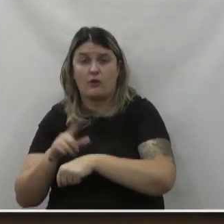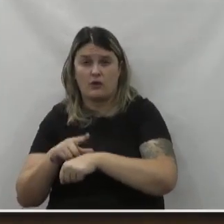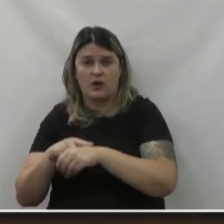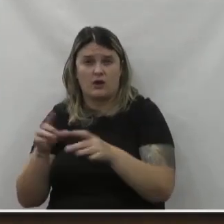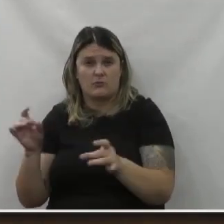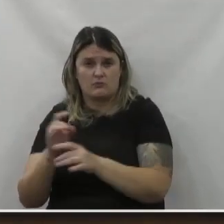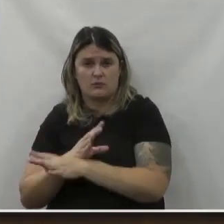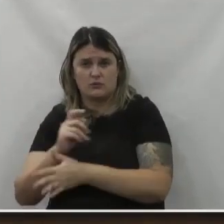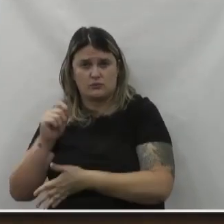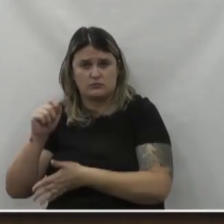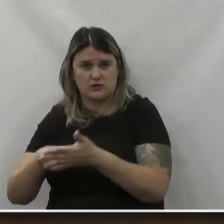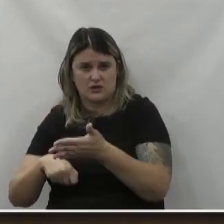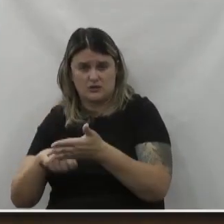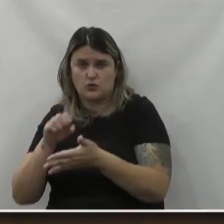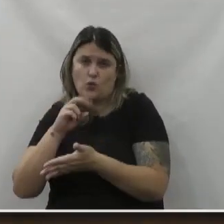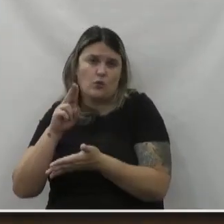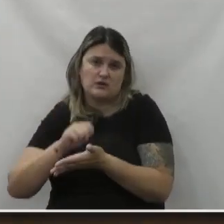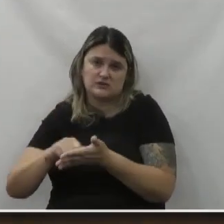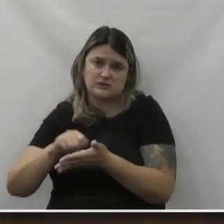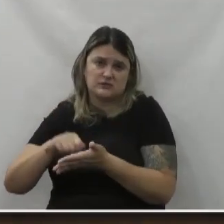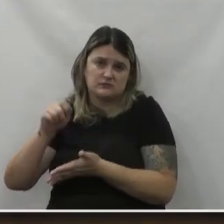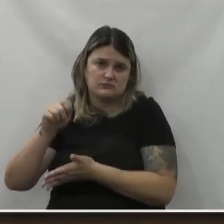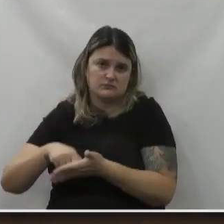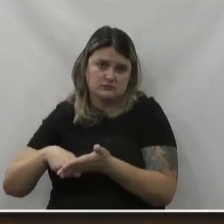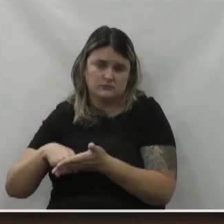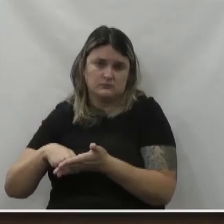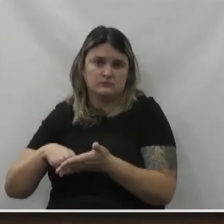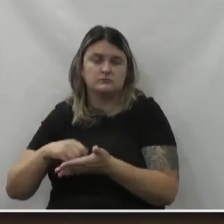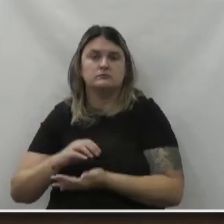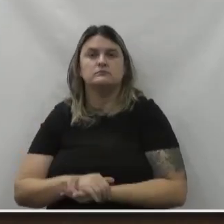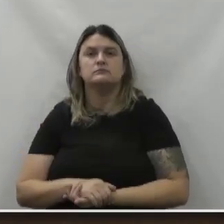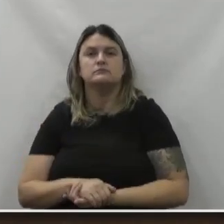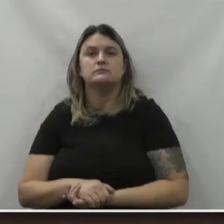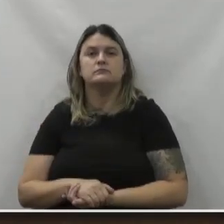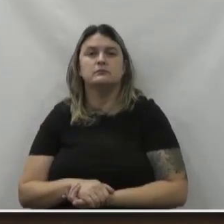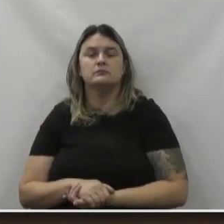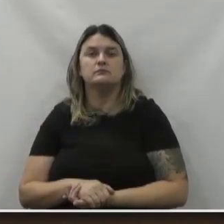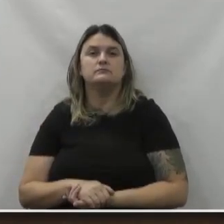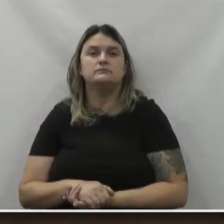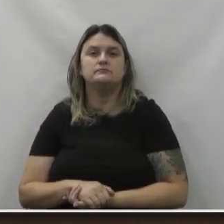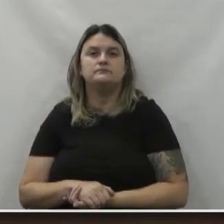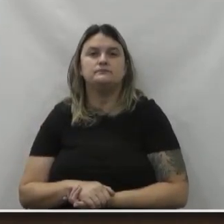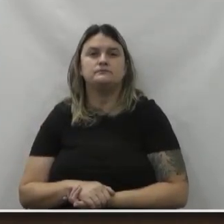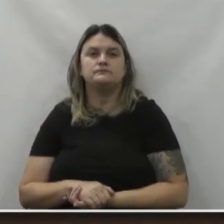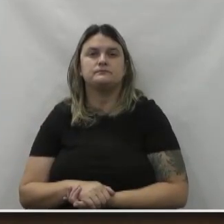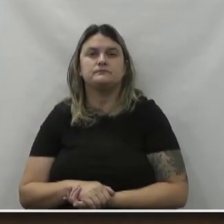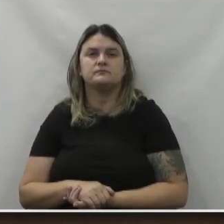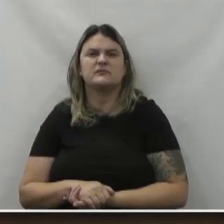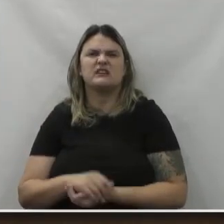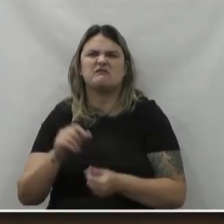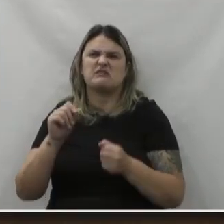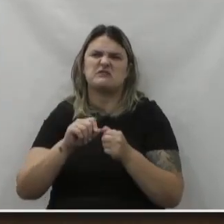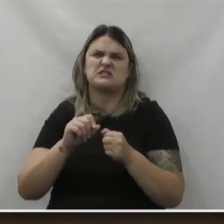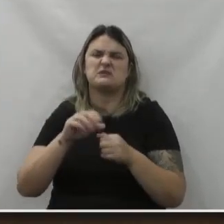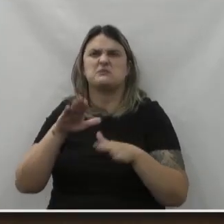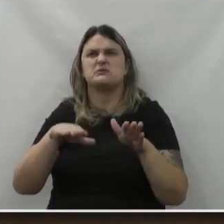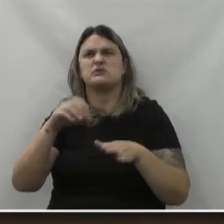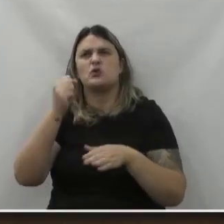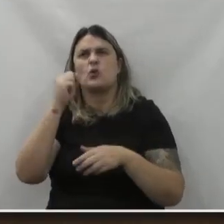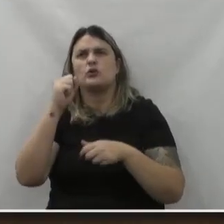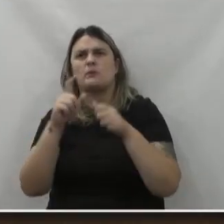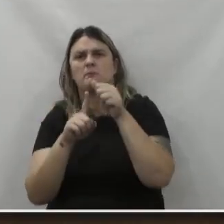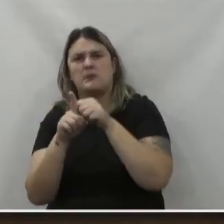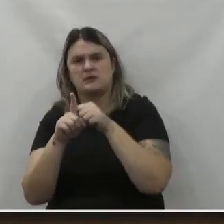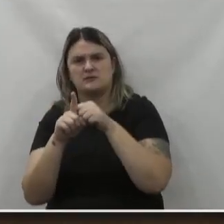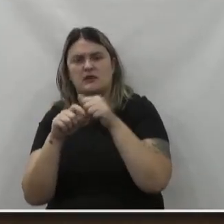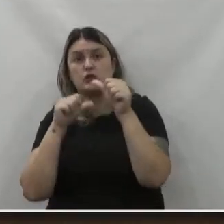o contrato com ela esse parque de iluminação ela faz em 8 meses.